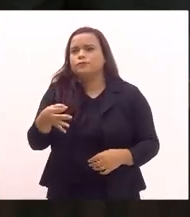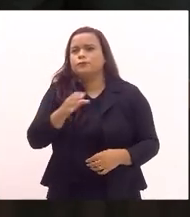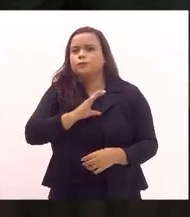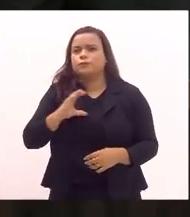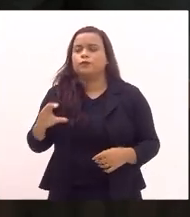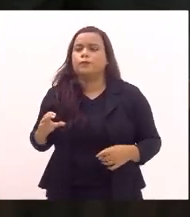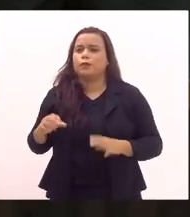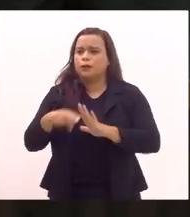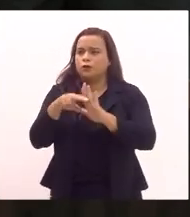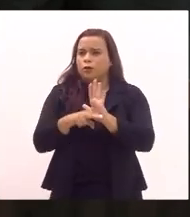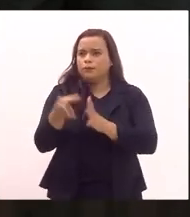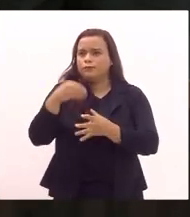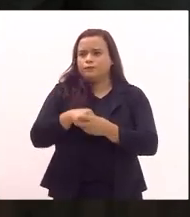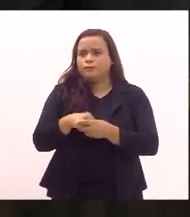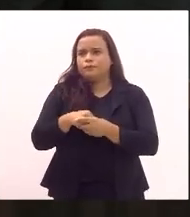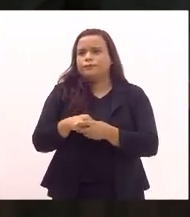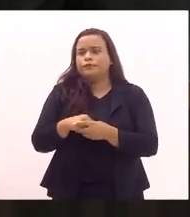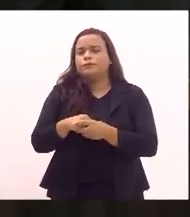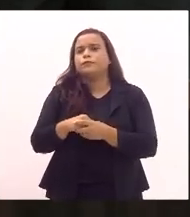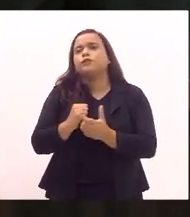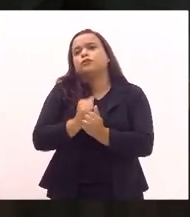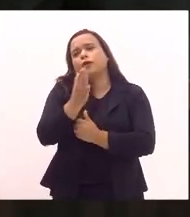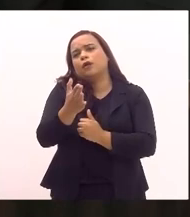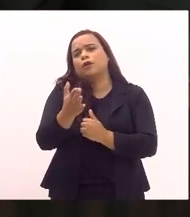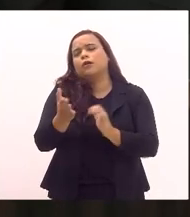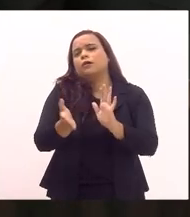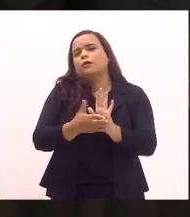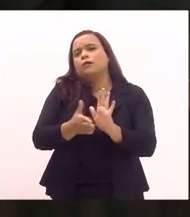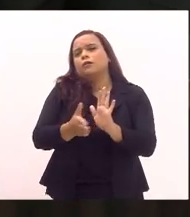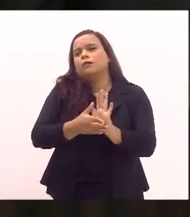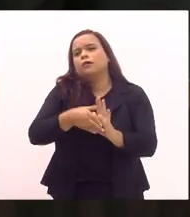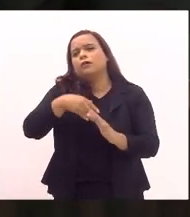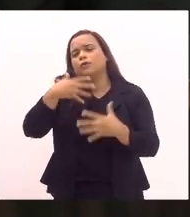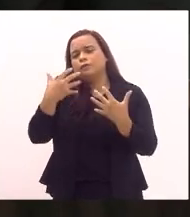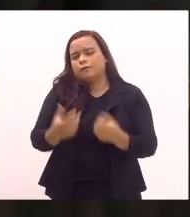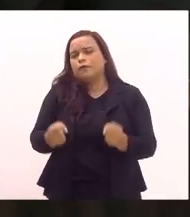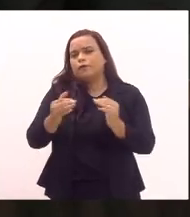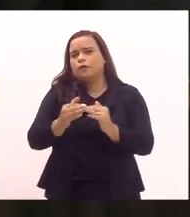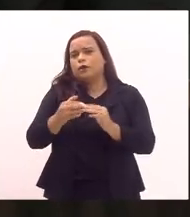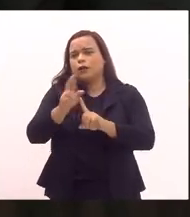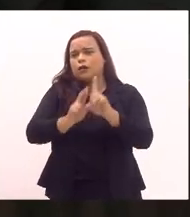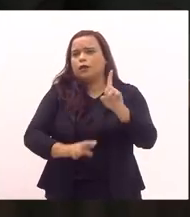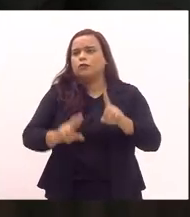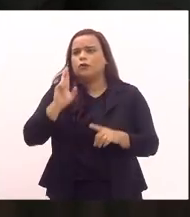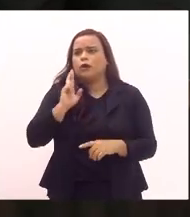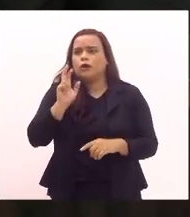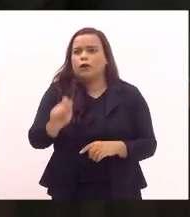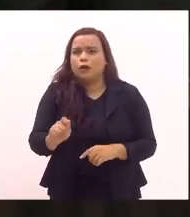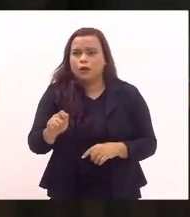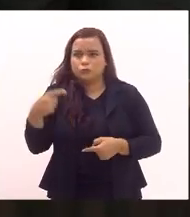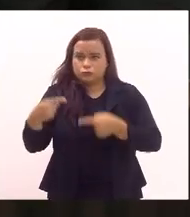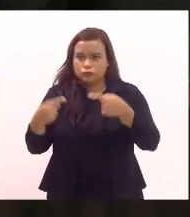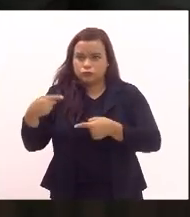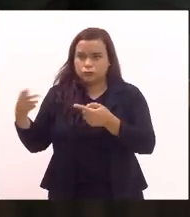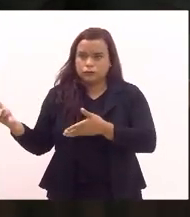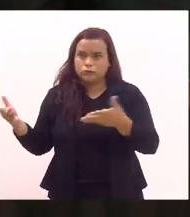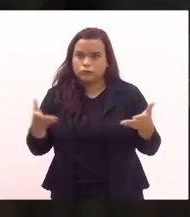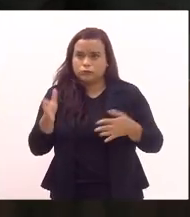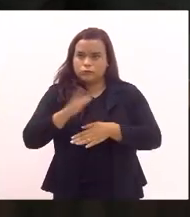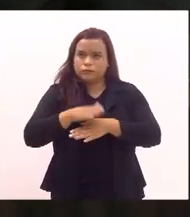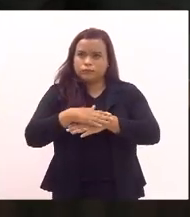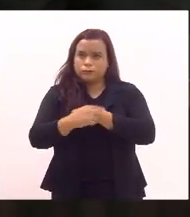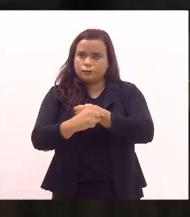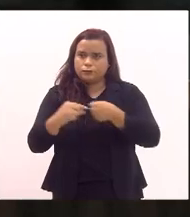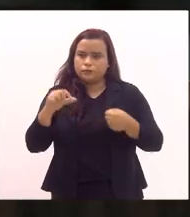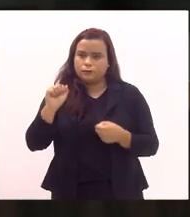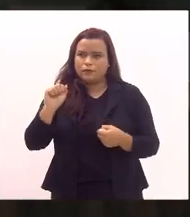e proposições externas favorável relator Deputado Rodrigo Amorim em discussão para discutir o deputado autor